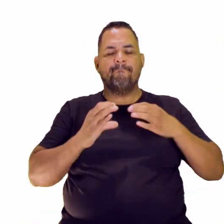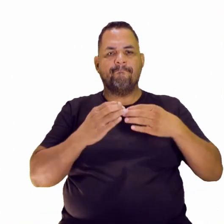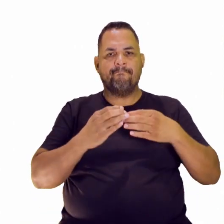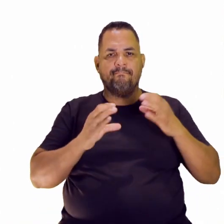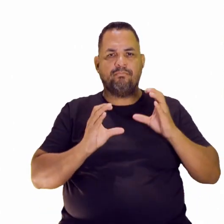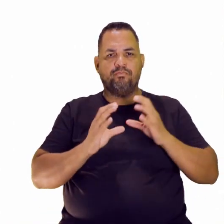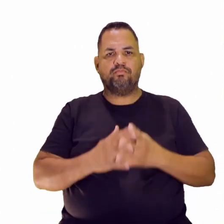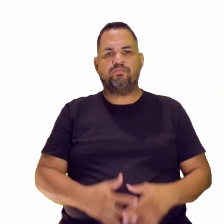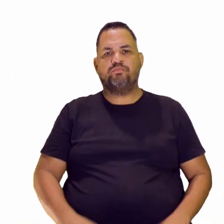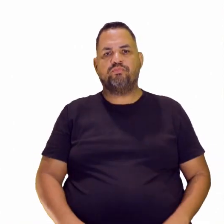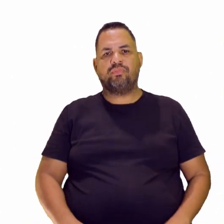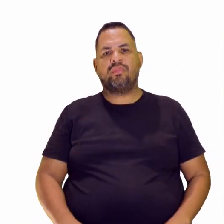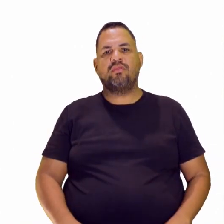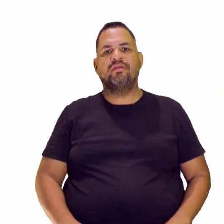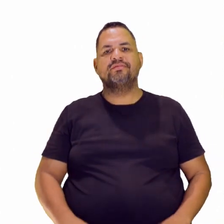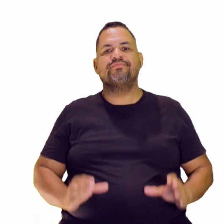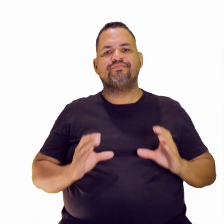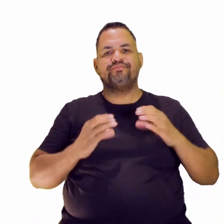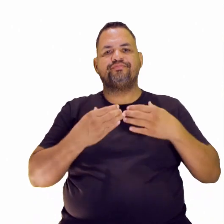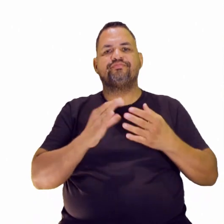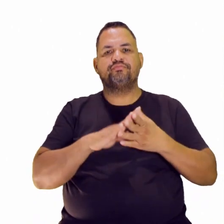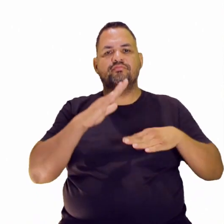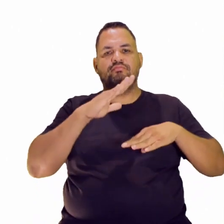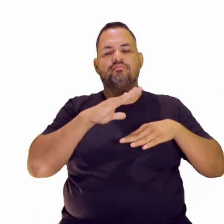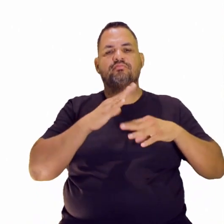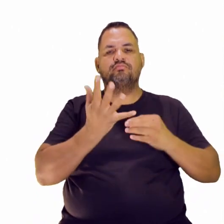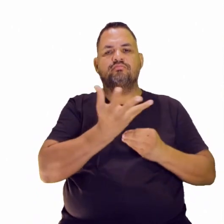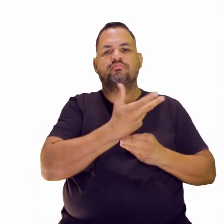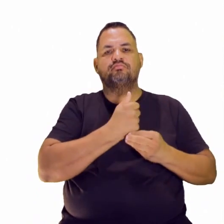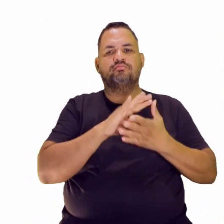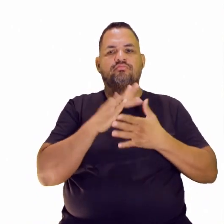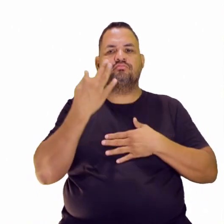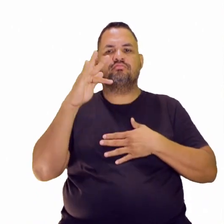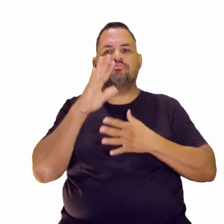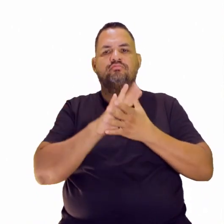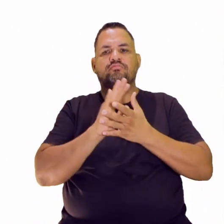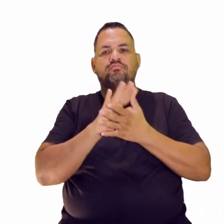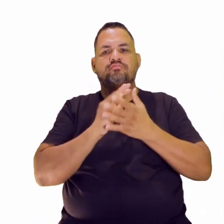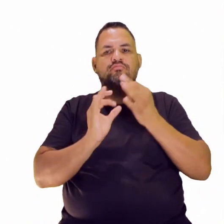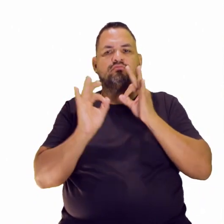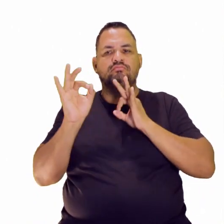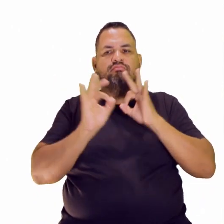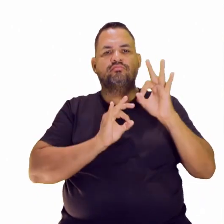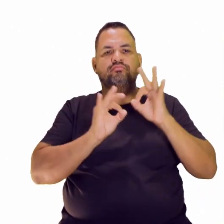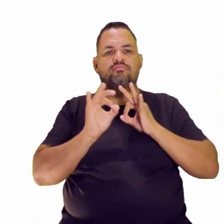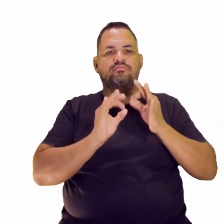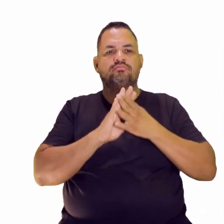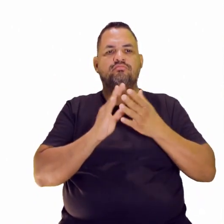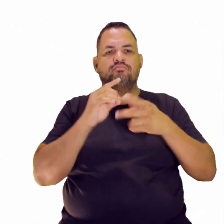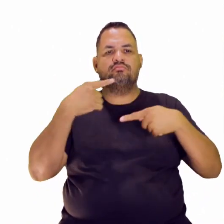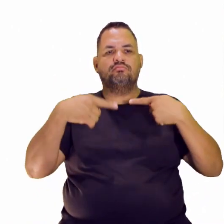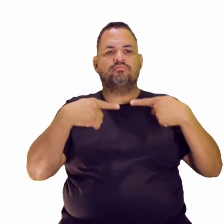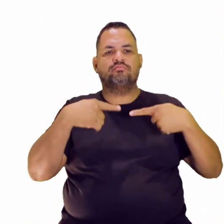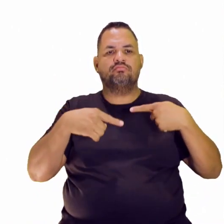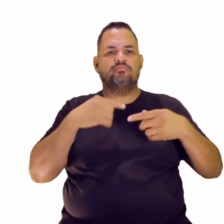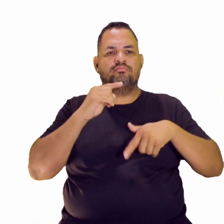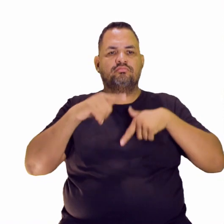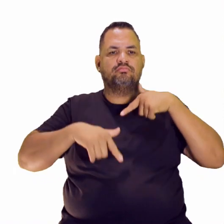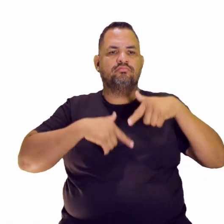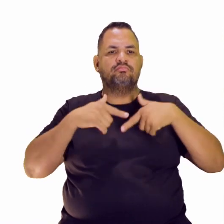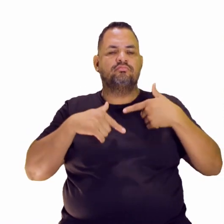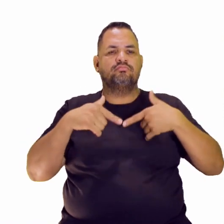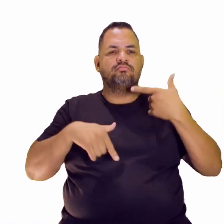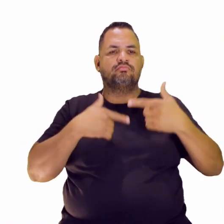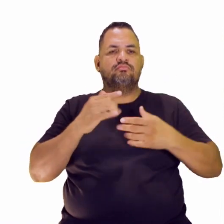nós temos o seguinte: a missão artística francesa implantou uma política de